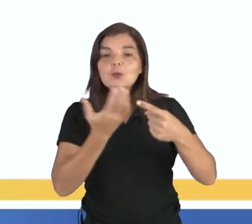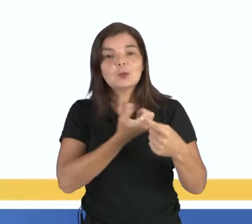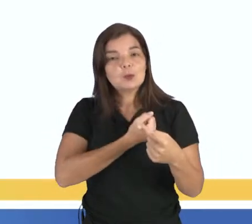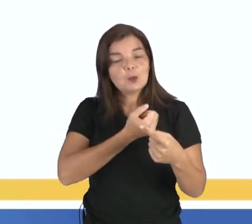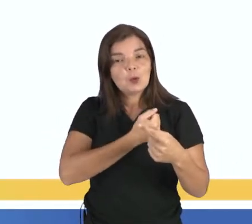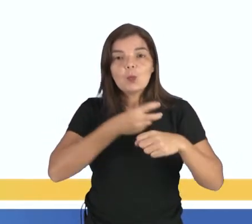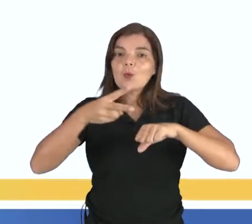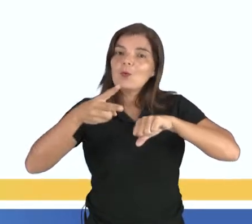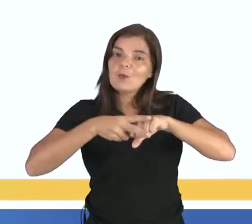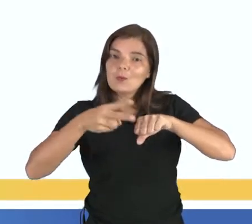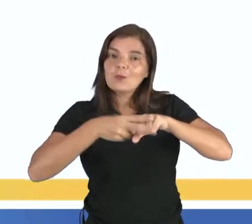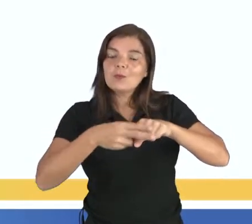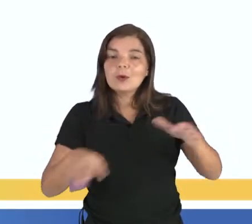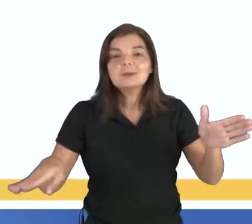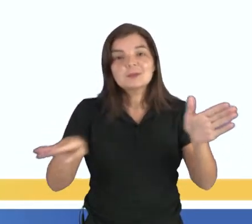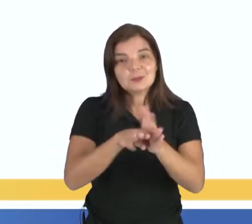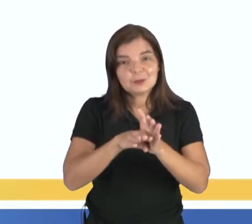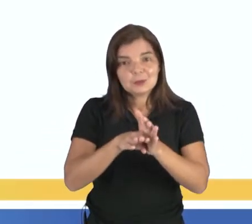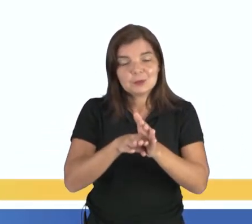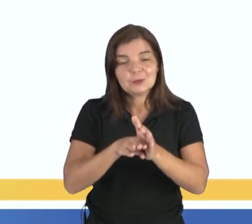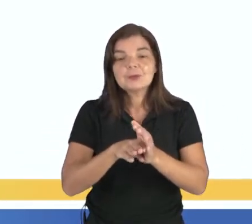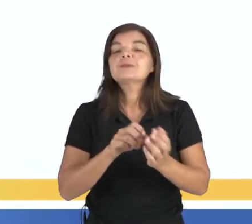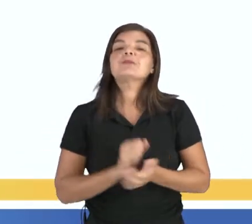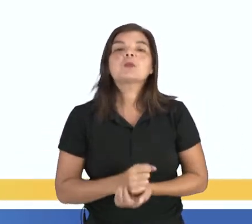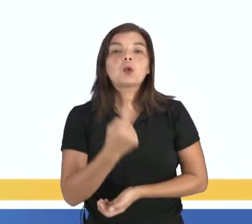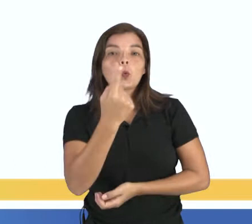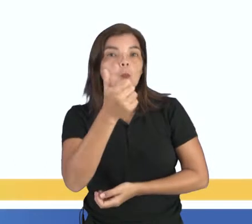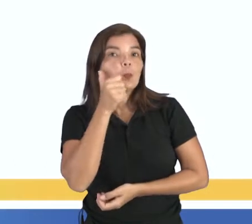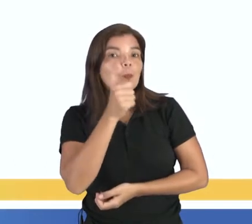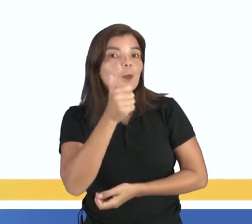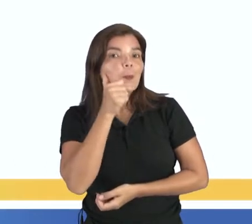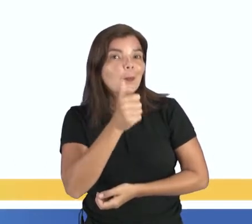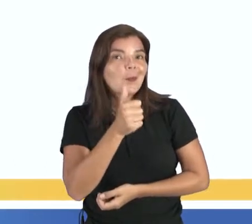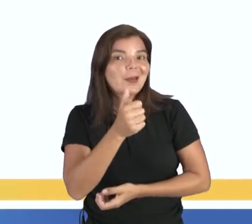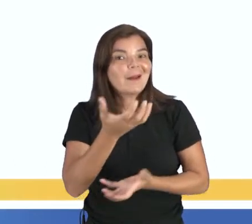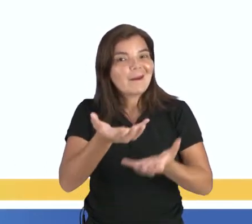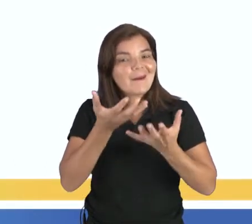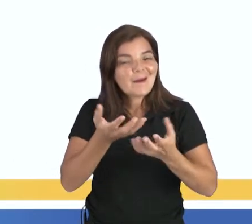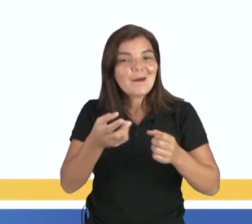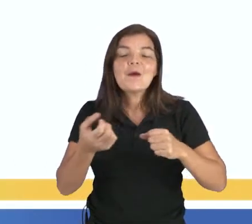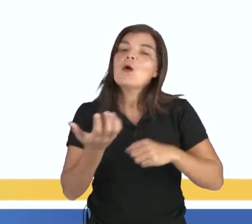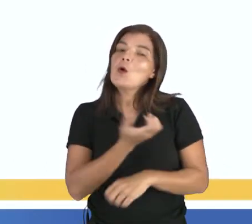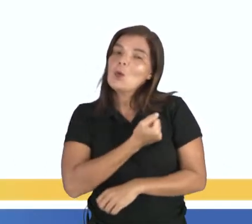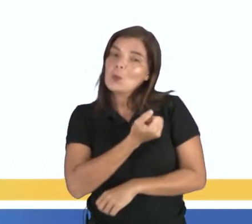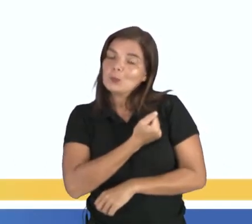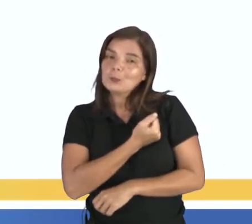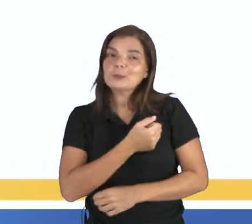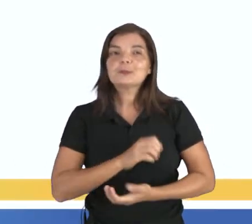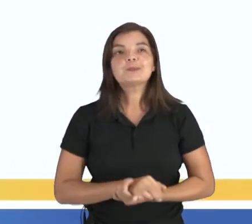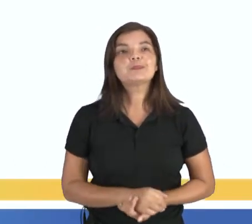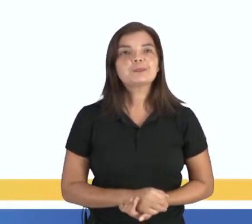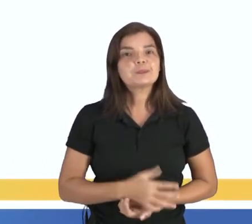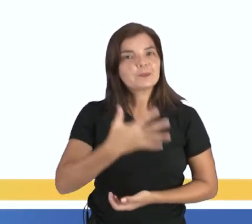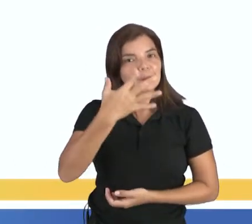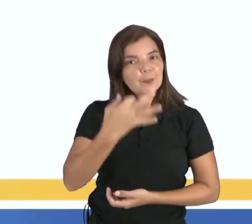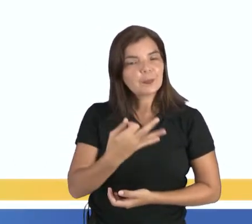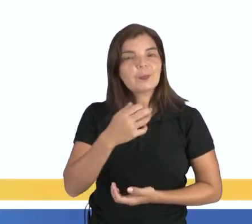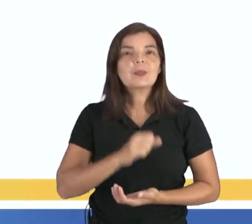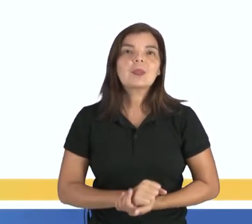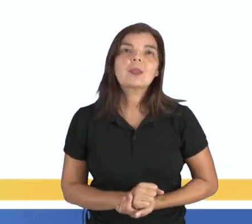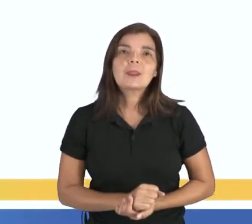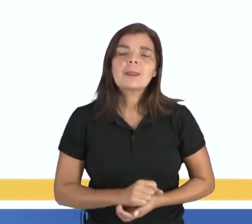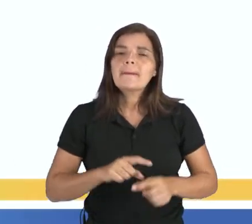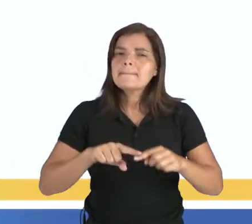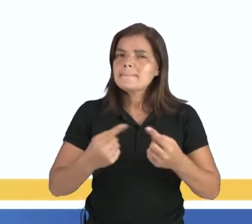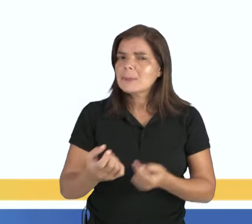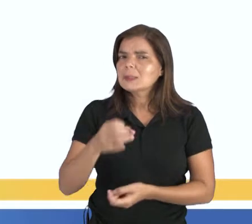Então, o verbo chegaram. Uma mulher quis. Então, concorda com o numeral. Certo?